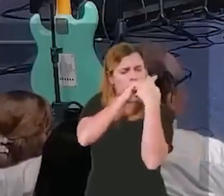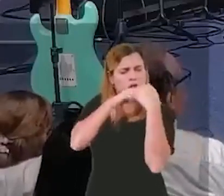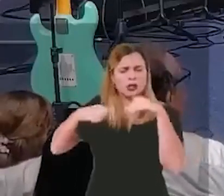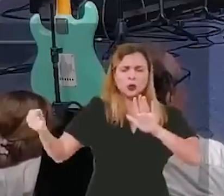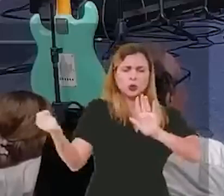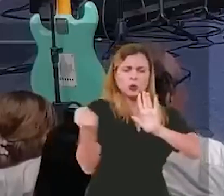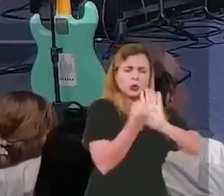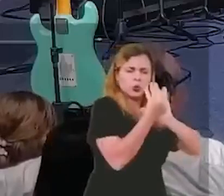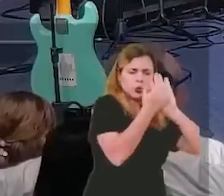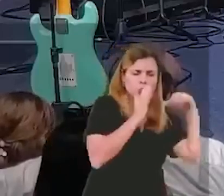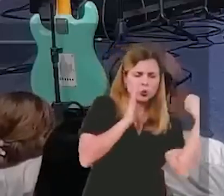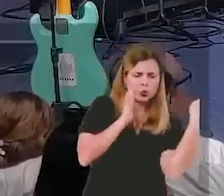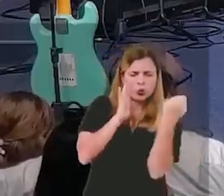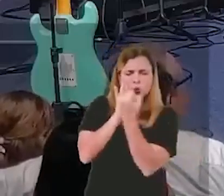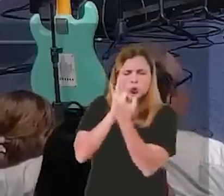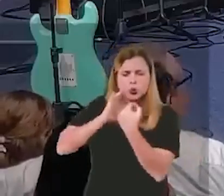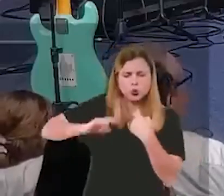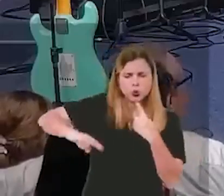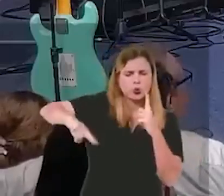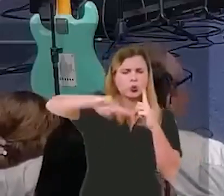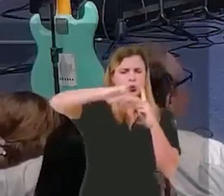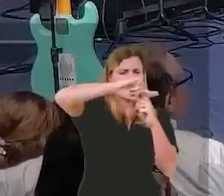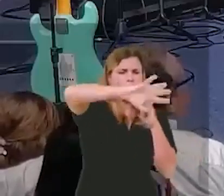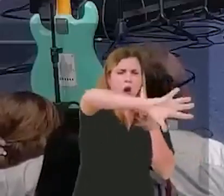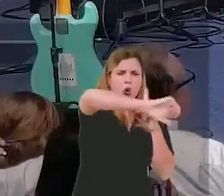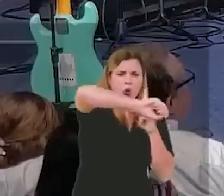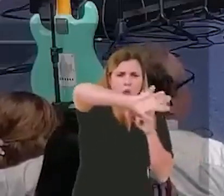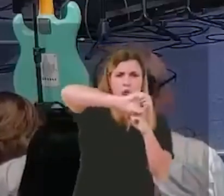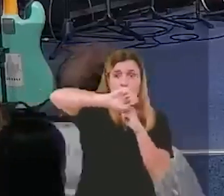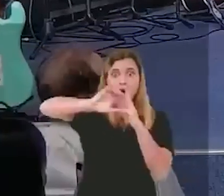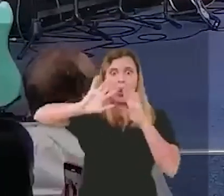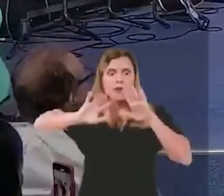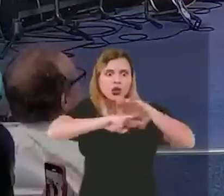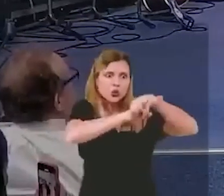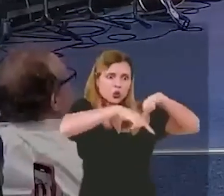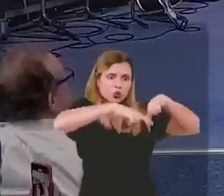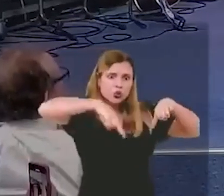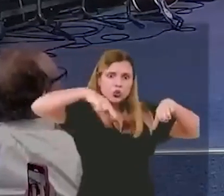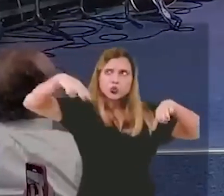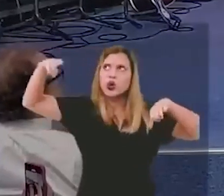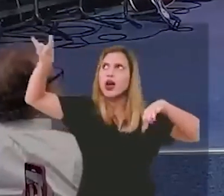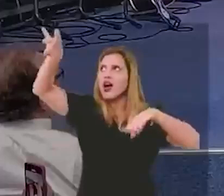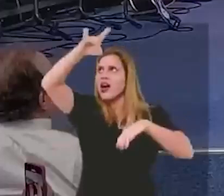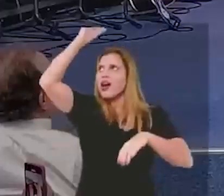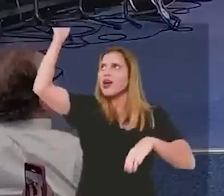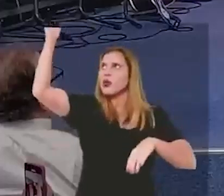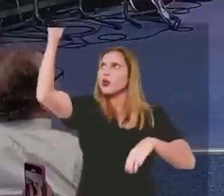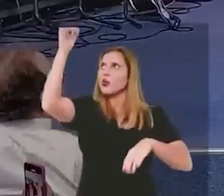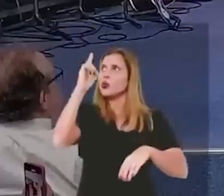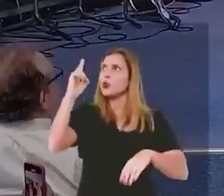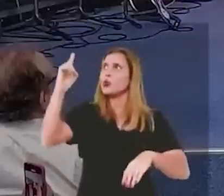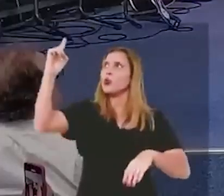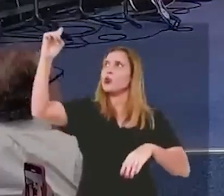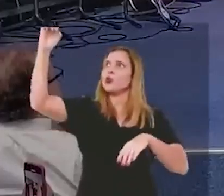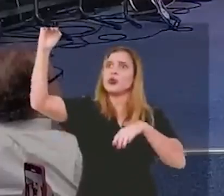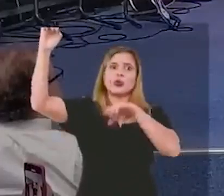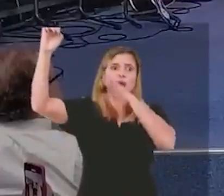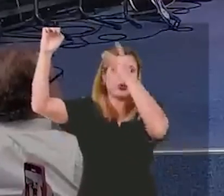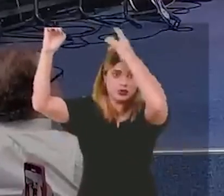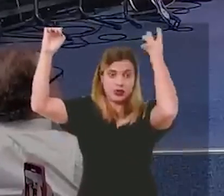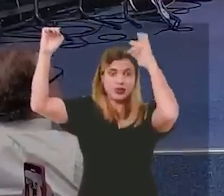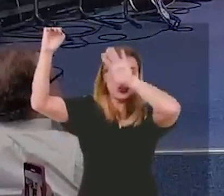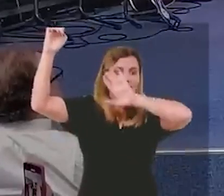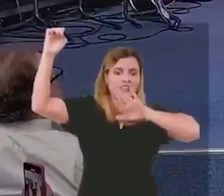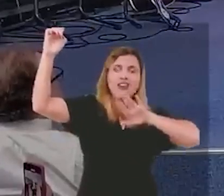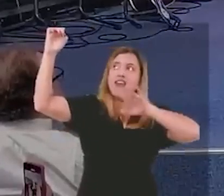Ele foi sepultado. Ele ressuscitou. Ele voltou para o céu. Ele derramou o Espírito Santo. Ele está sentado no trono. E ele voltará para buscar a